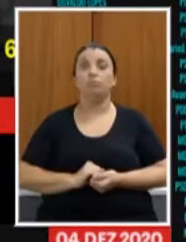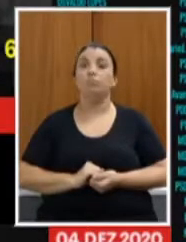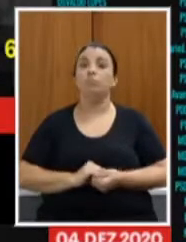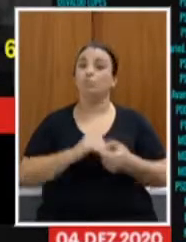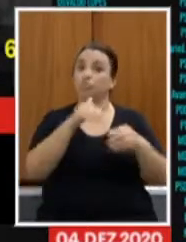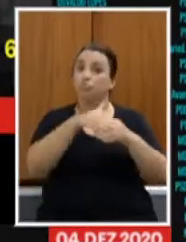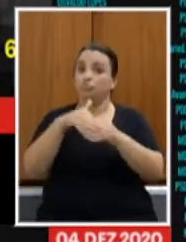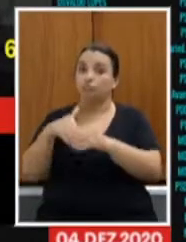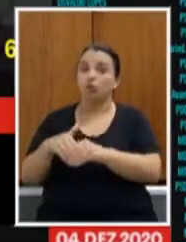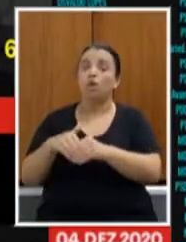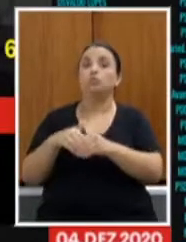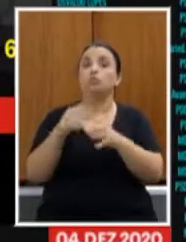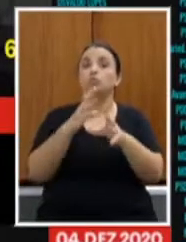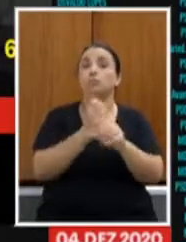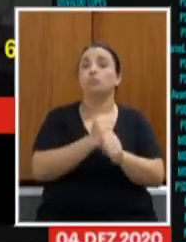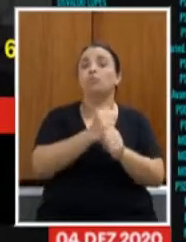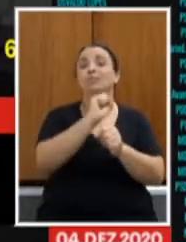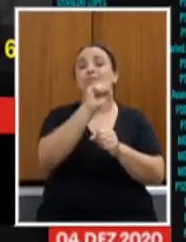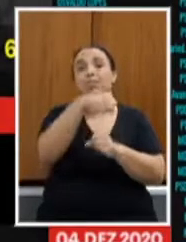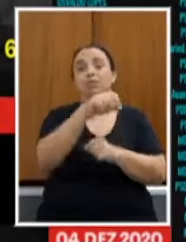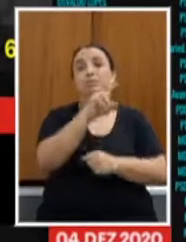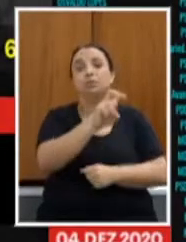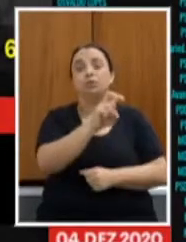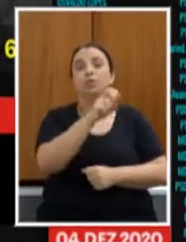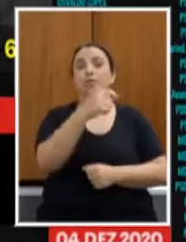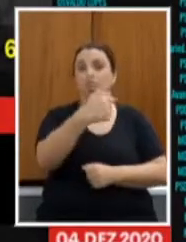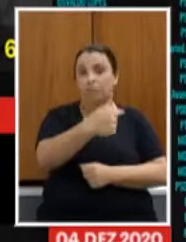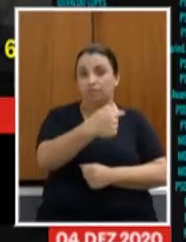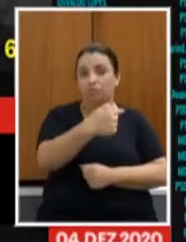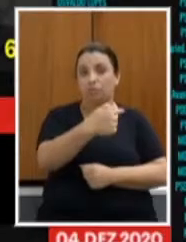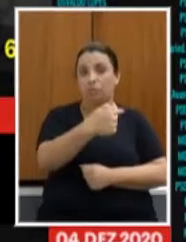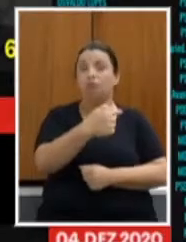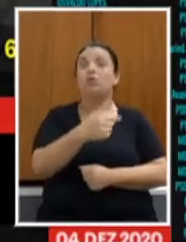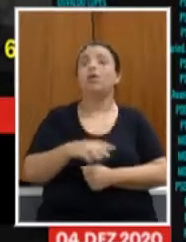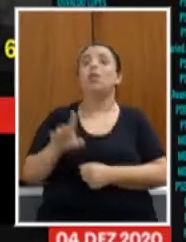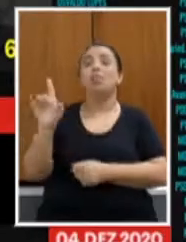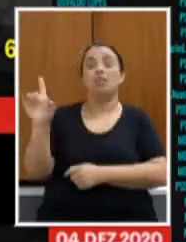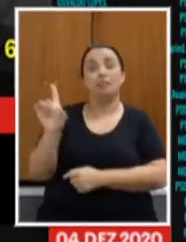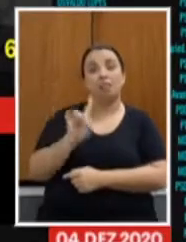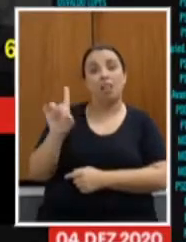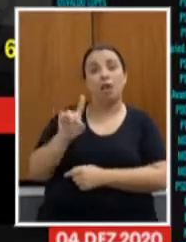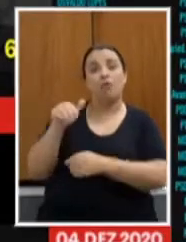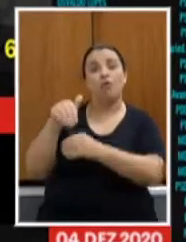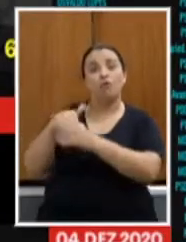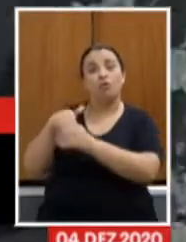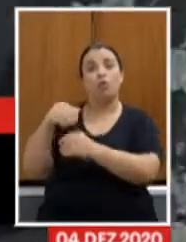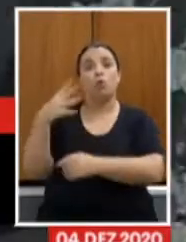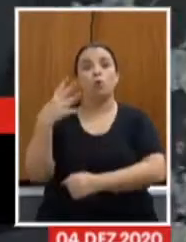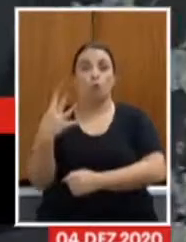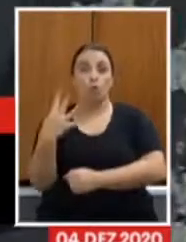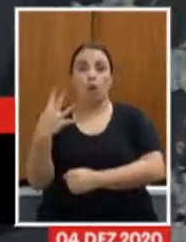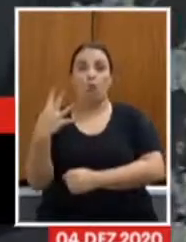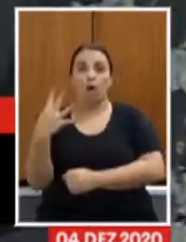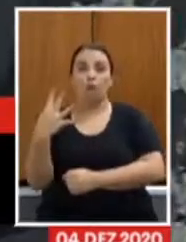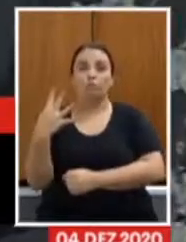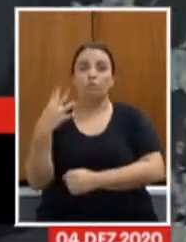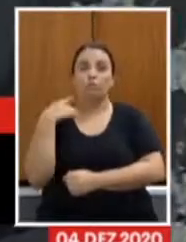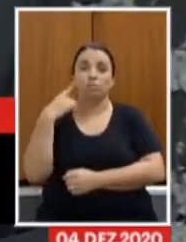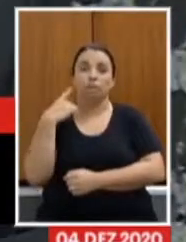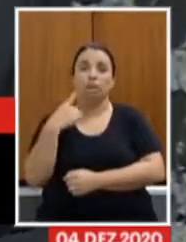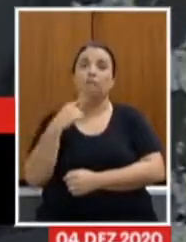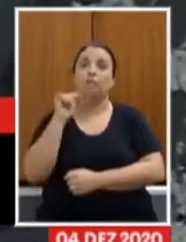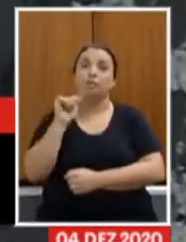Votaram sim 57 senhoras e senhores deputados, votaram não 4 deputados, portanto,